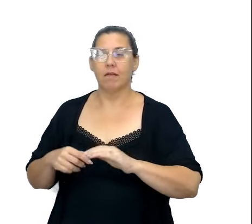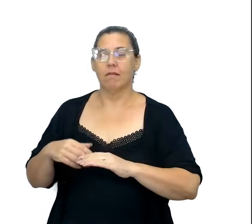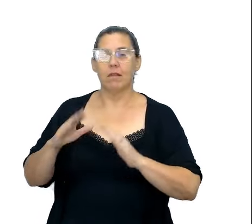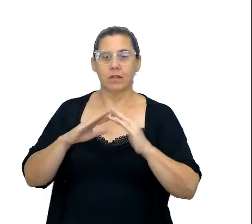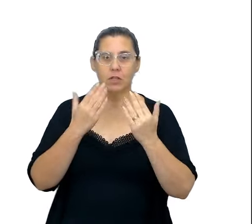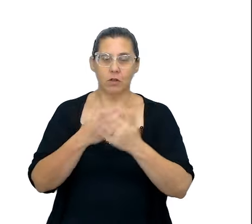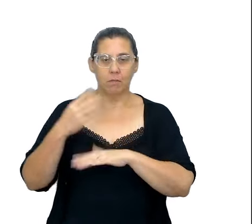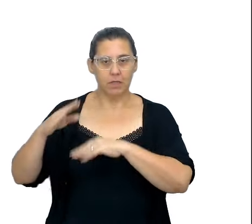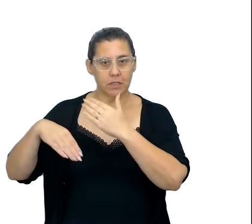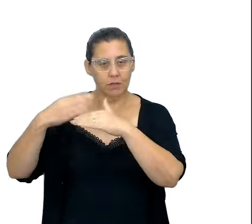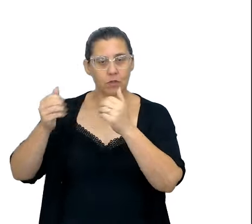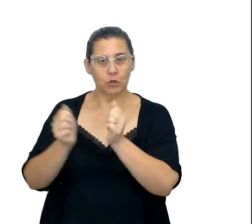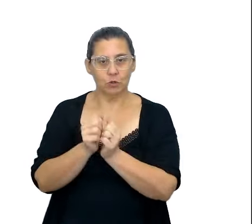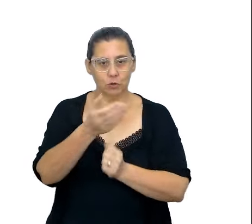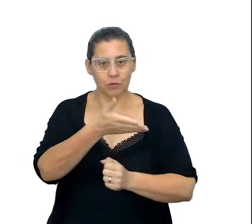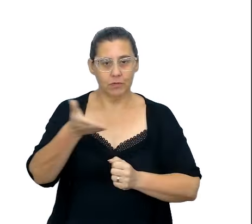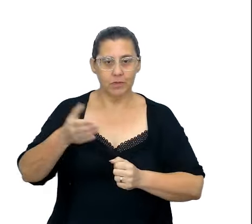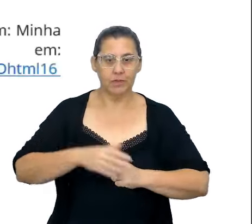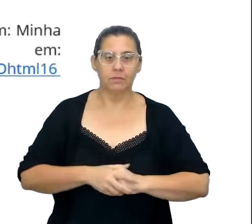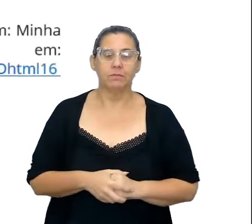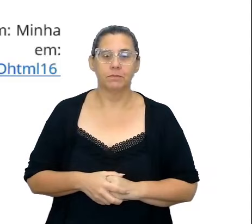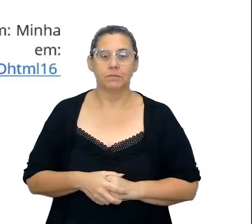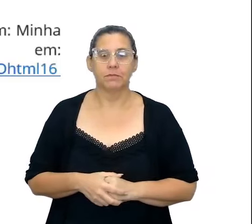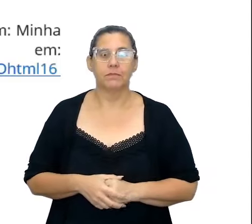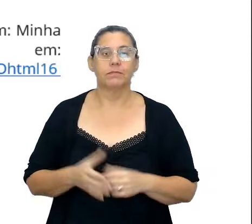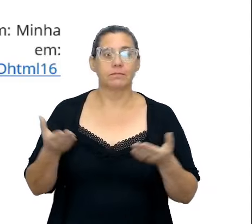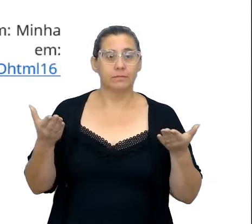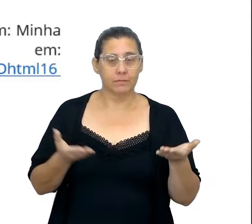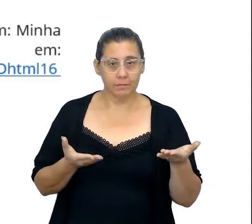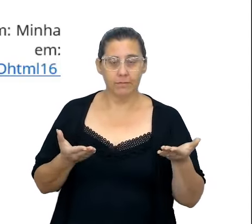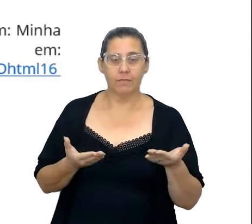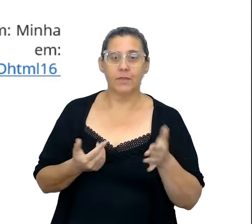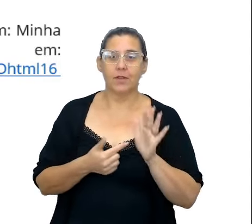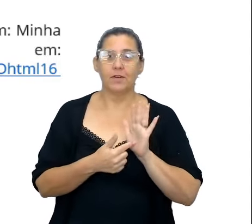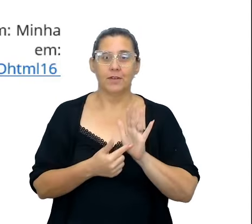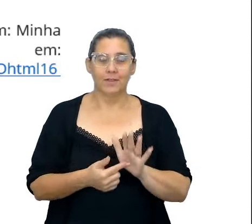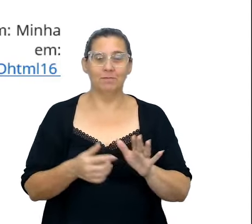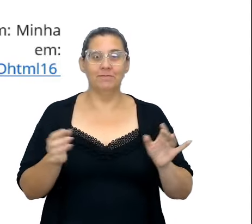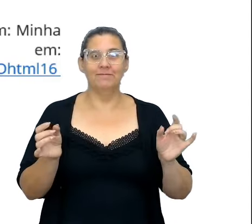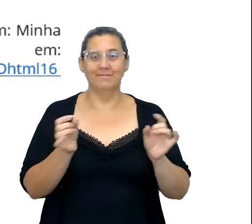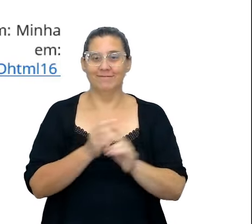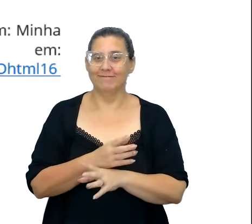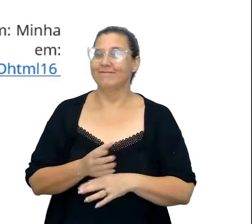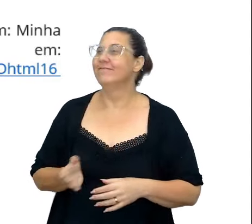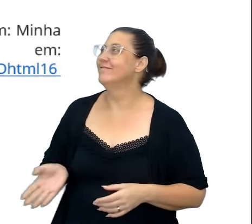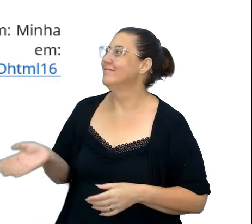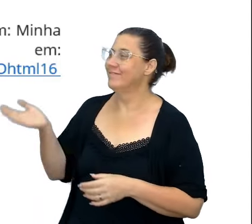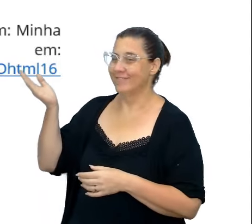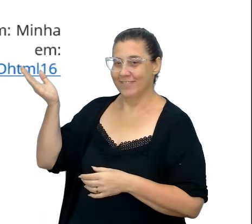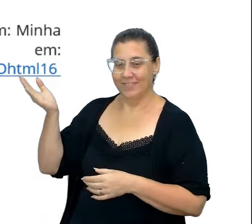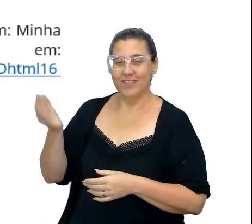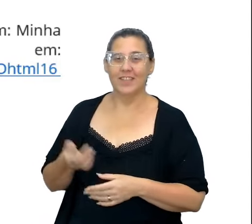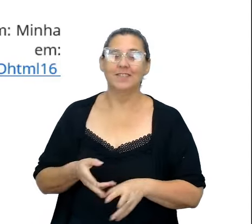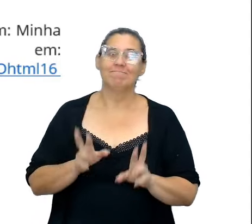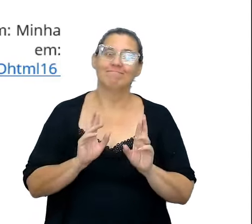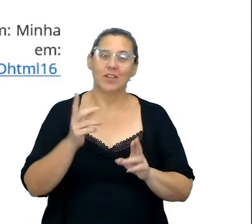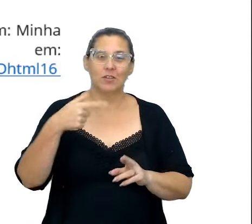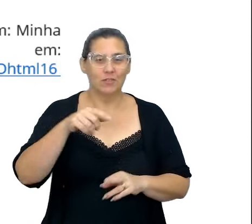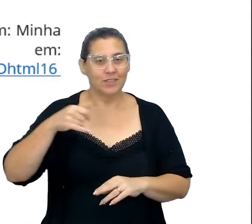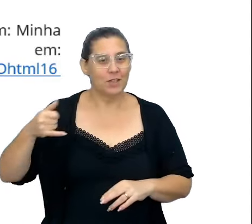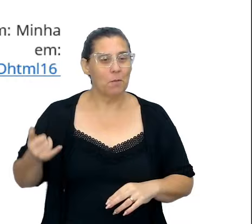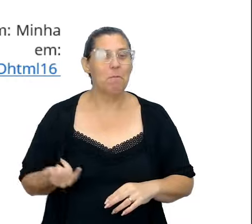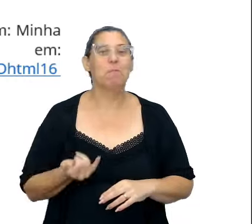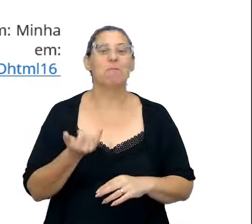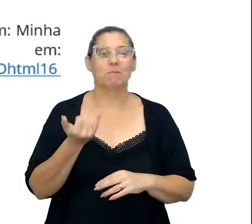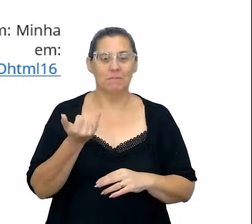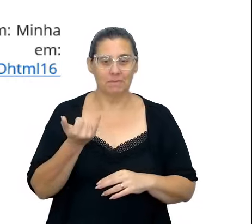com vocês, professores. Bom, a gente está chegando aqui ao final da nossa formação de hoje. Eu espero que tenha sido muito